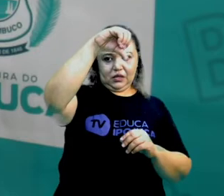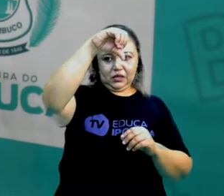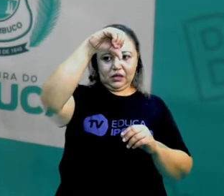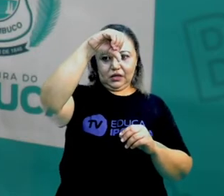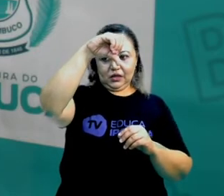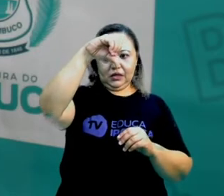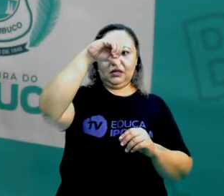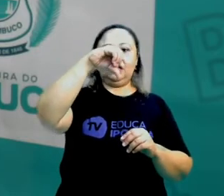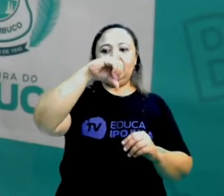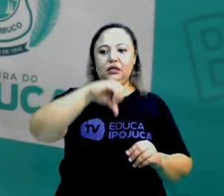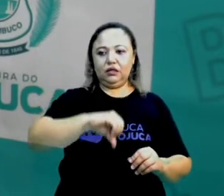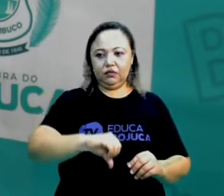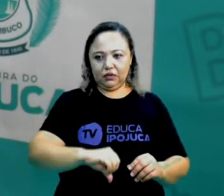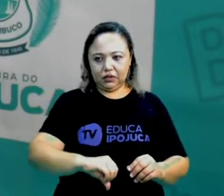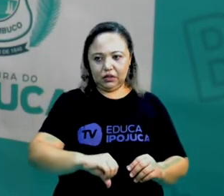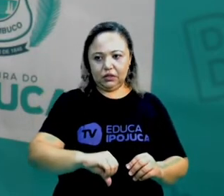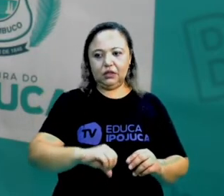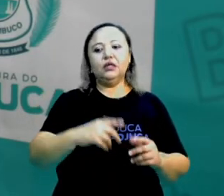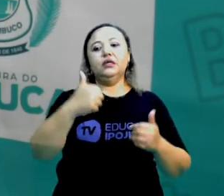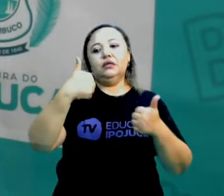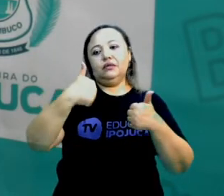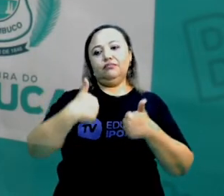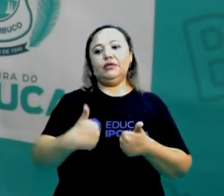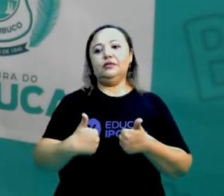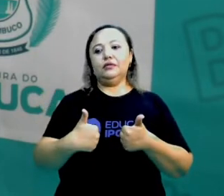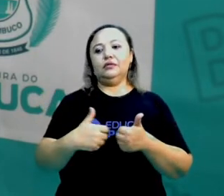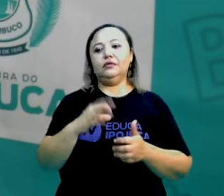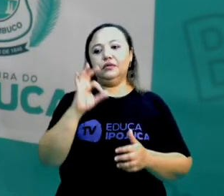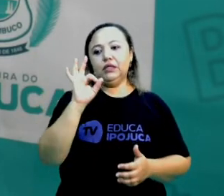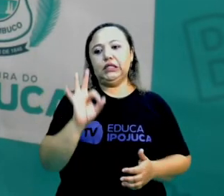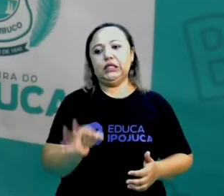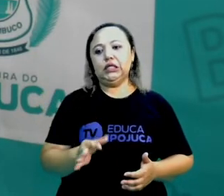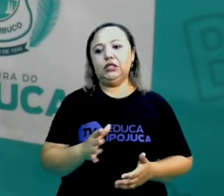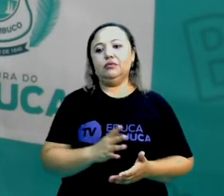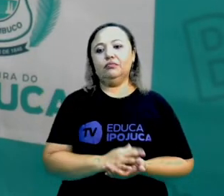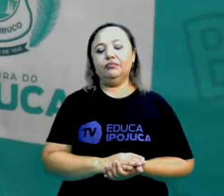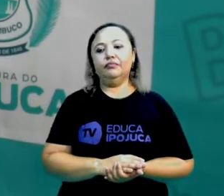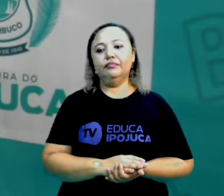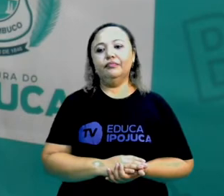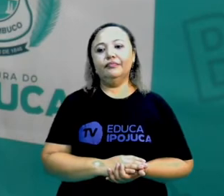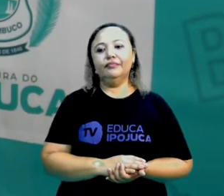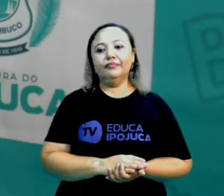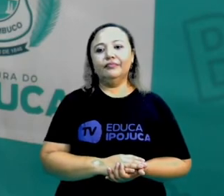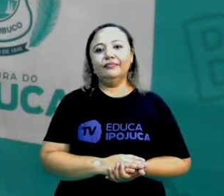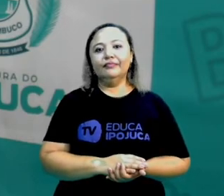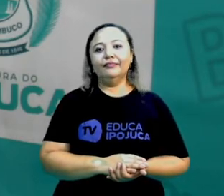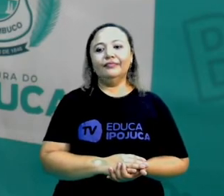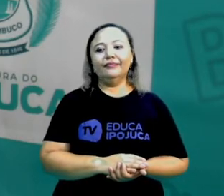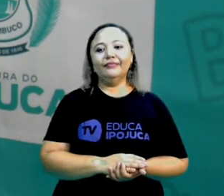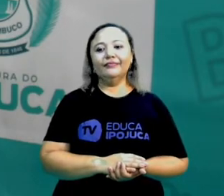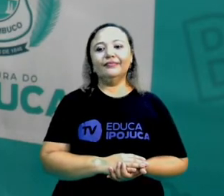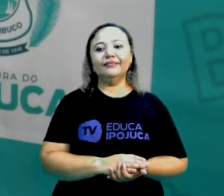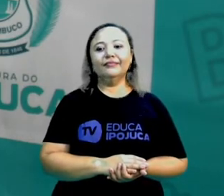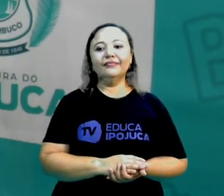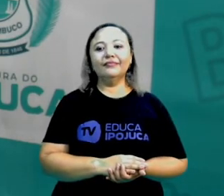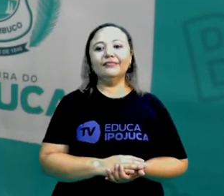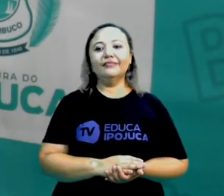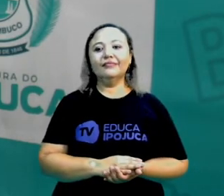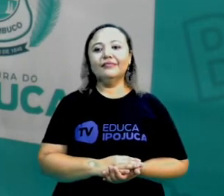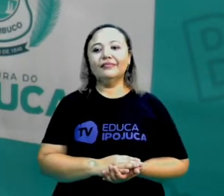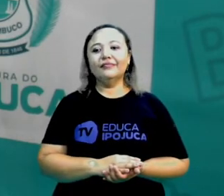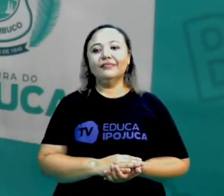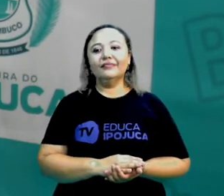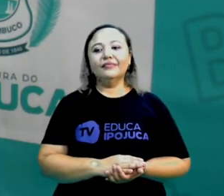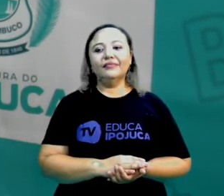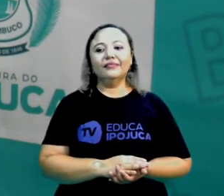minuendo, essa subtração está corretíssima, certíssima. Ok? Então, vamos lá.